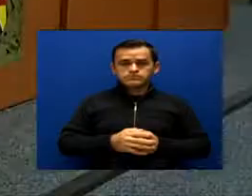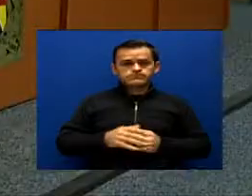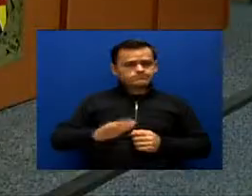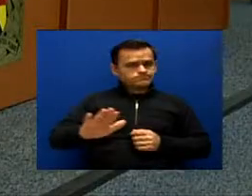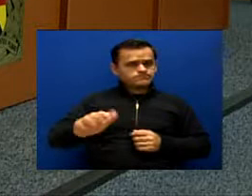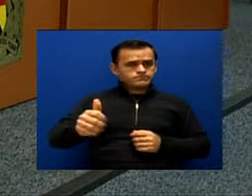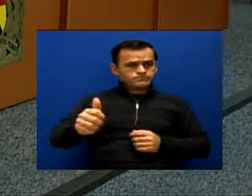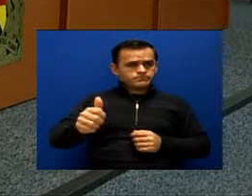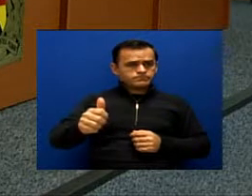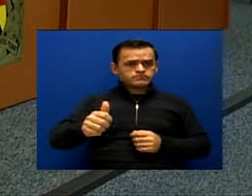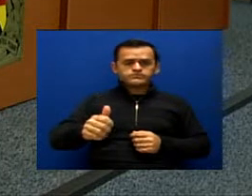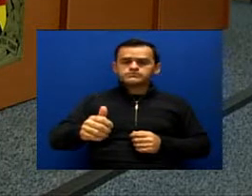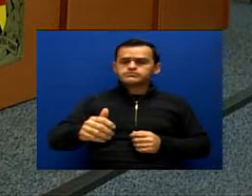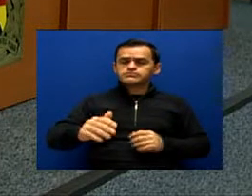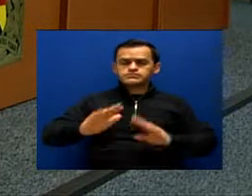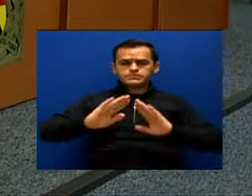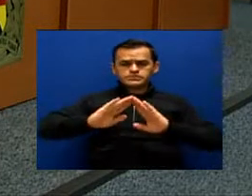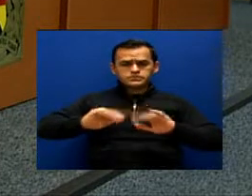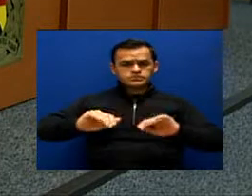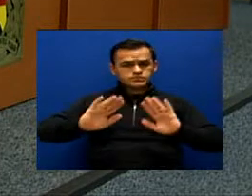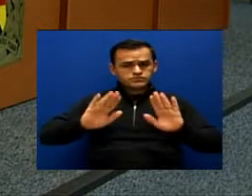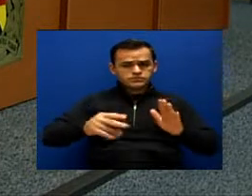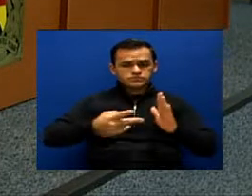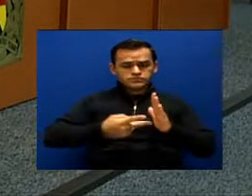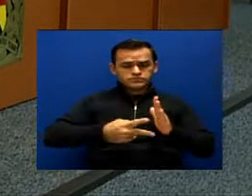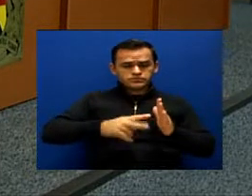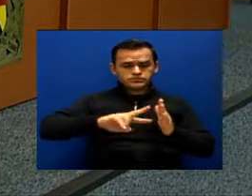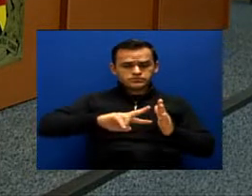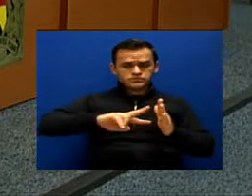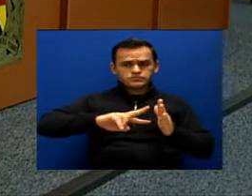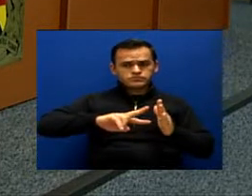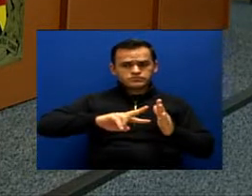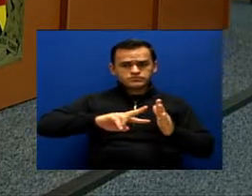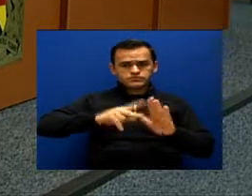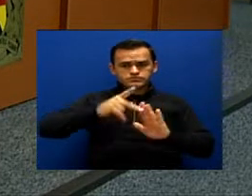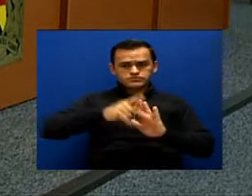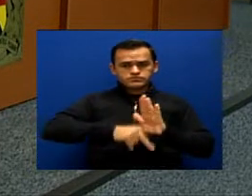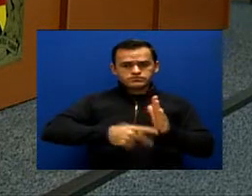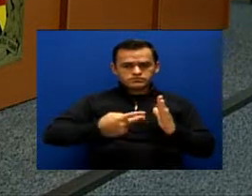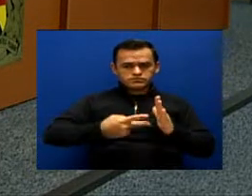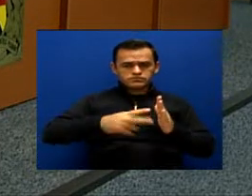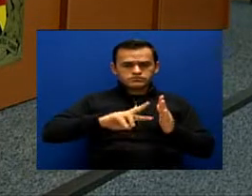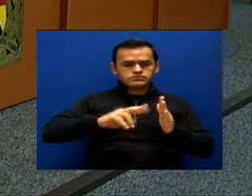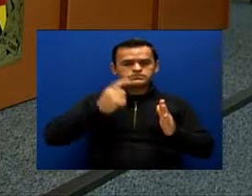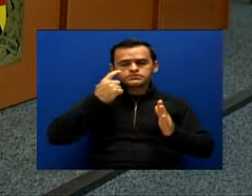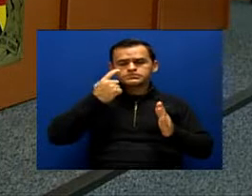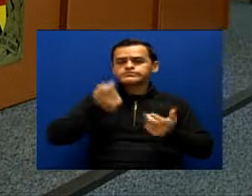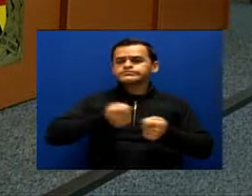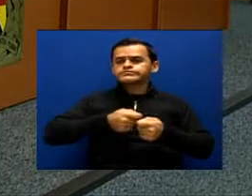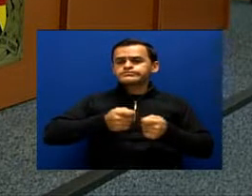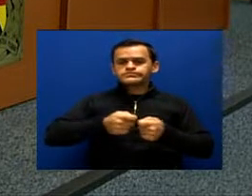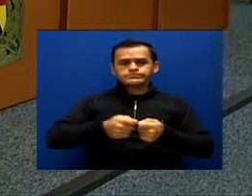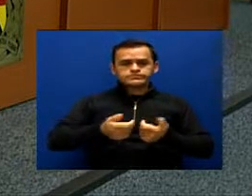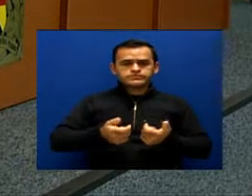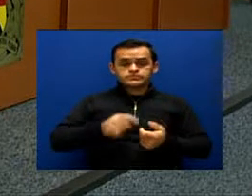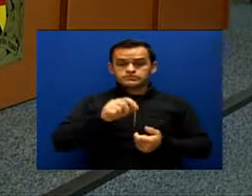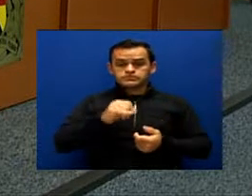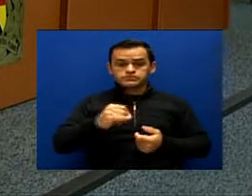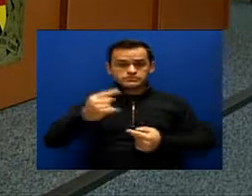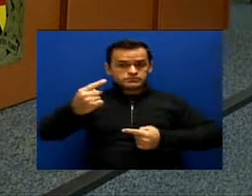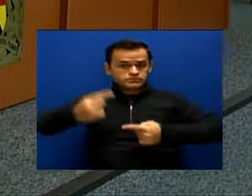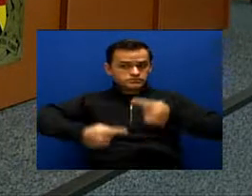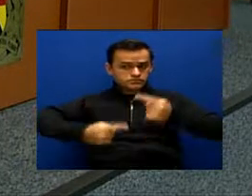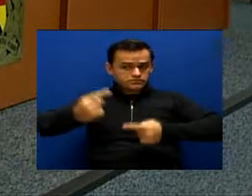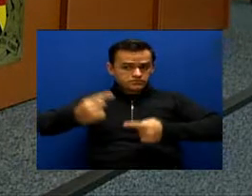Tá, já foi solicitada e aprovada a inversão deles lá. Então, o que que eu vou fazer? Se não houver discussão,